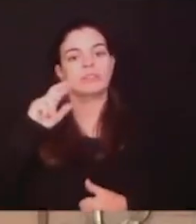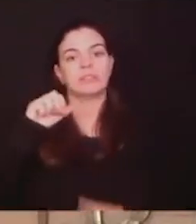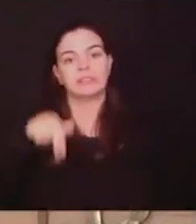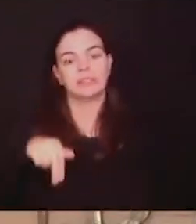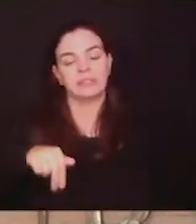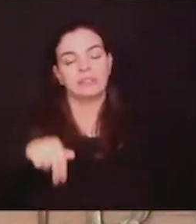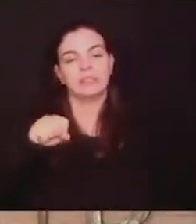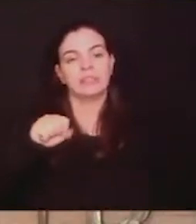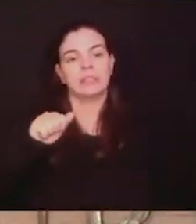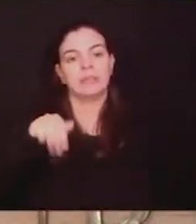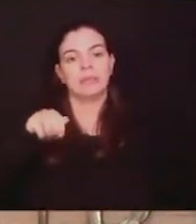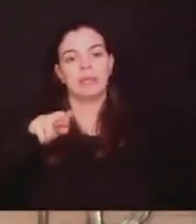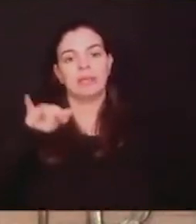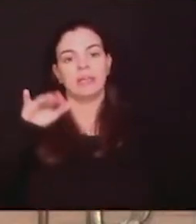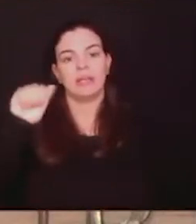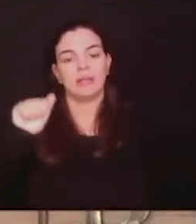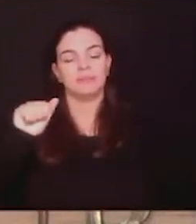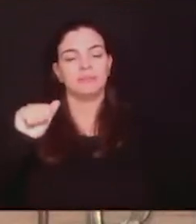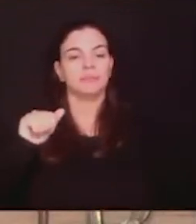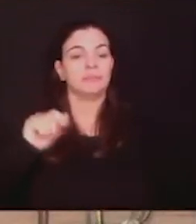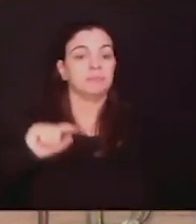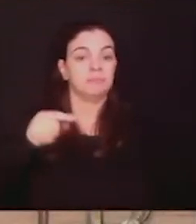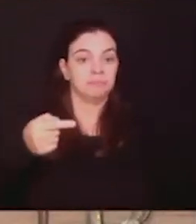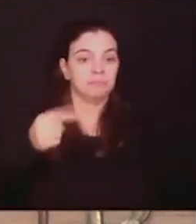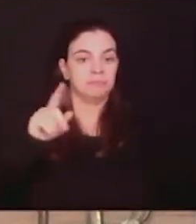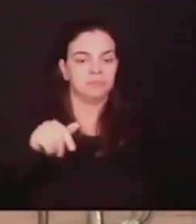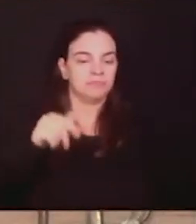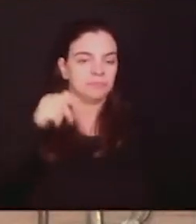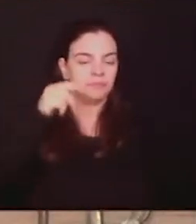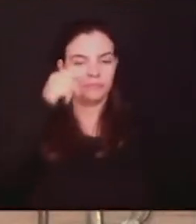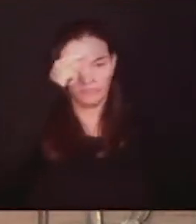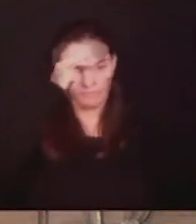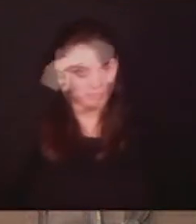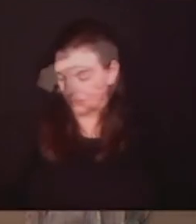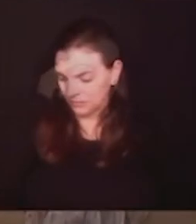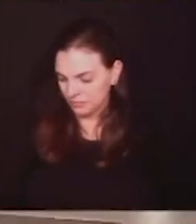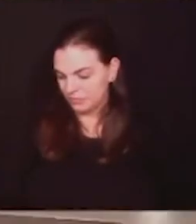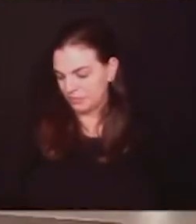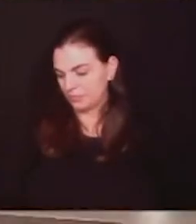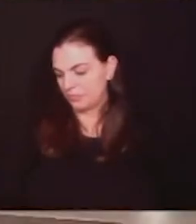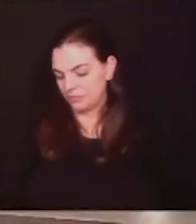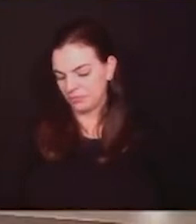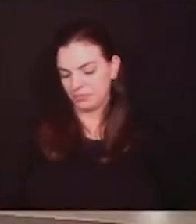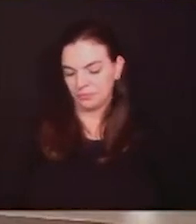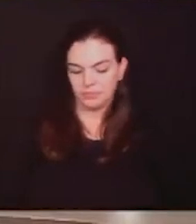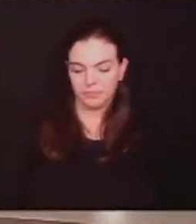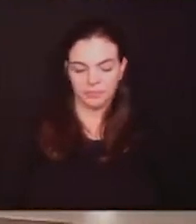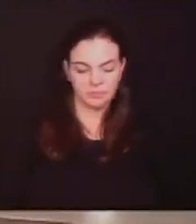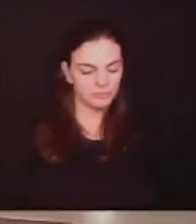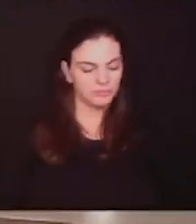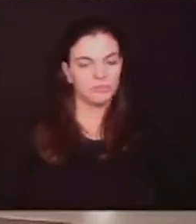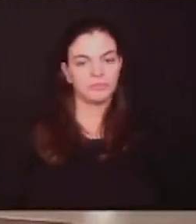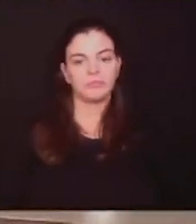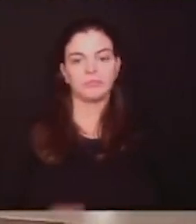seguimos no pequeno expediente próximo Vereador leô das dias do podemos com a palavra 5 minutos senhor presidente muito bom dia